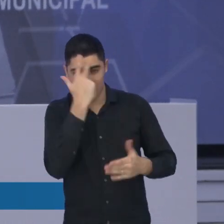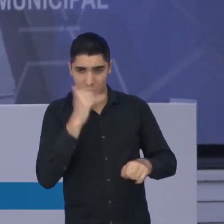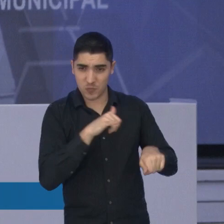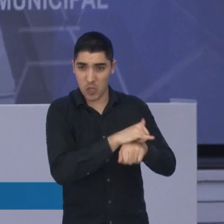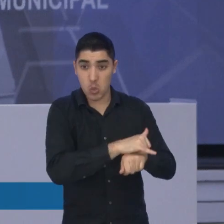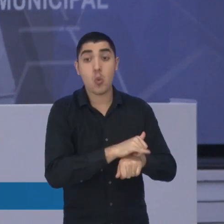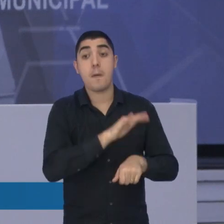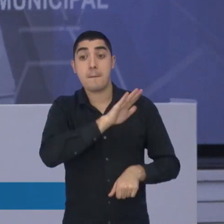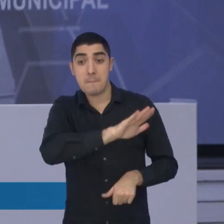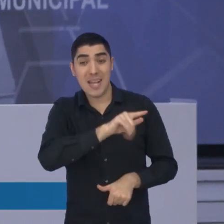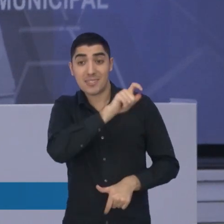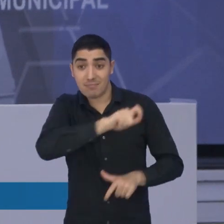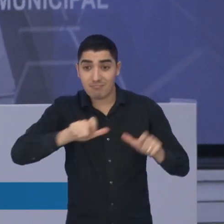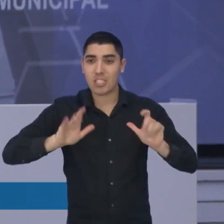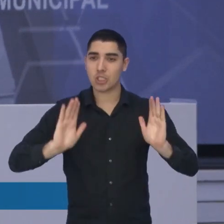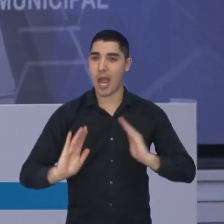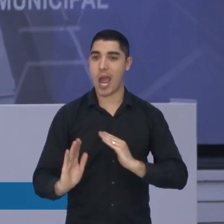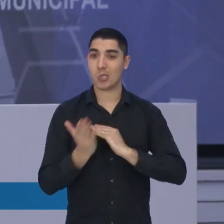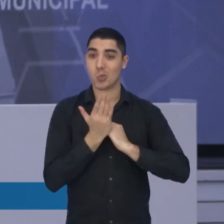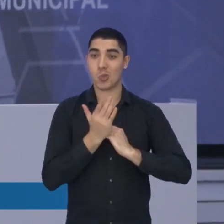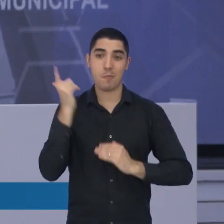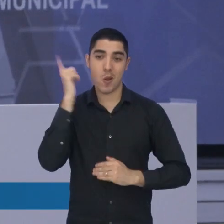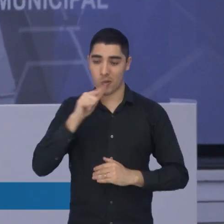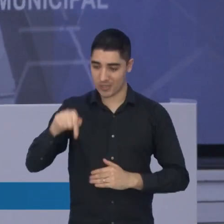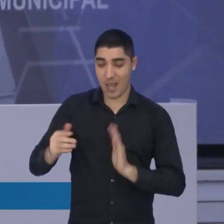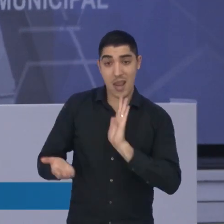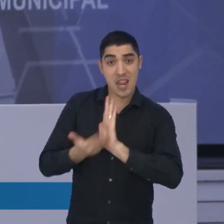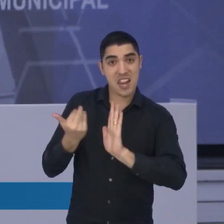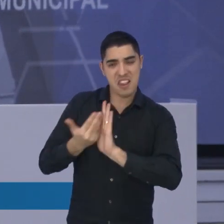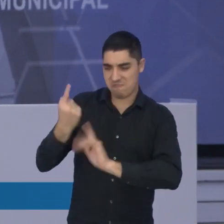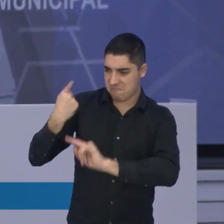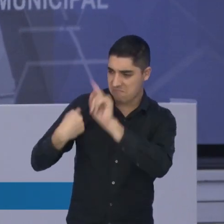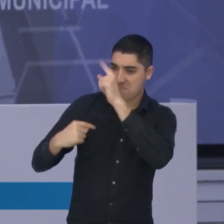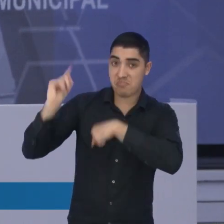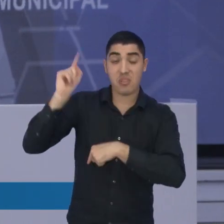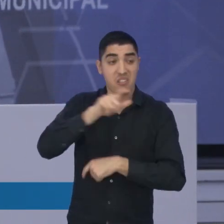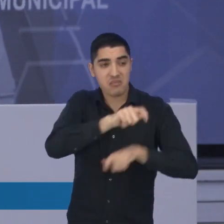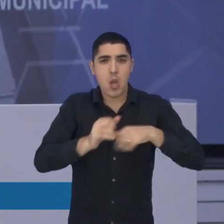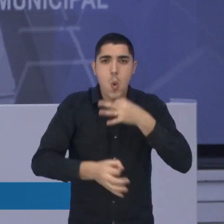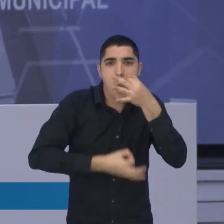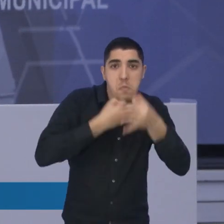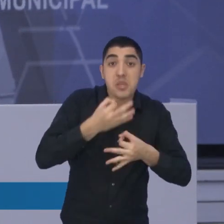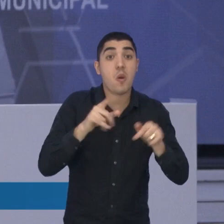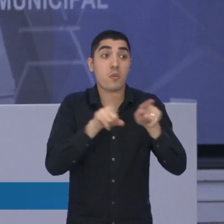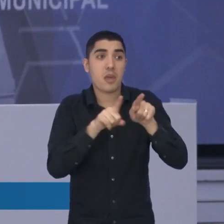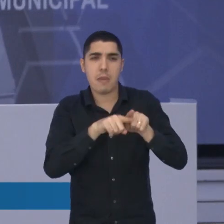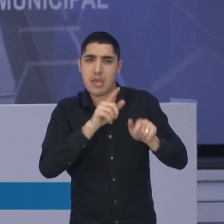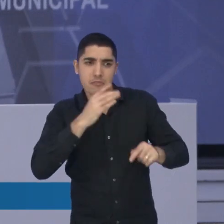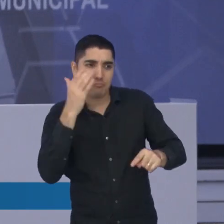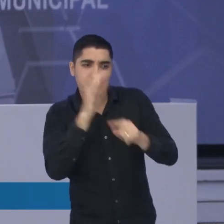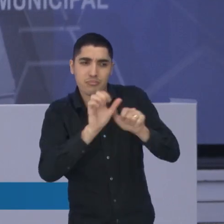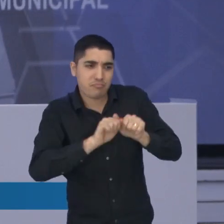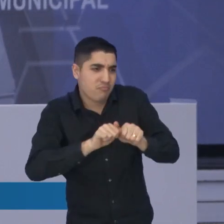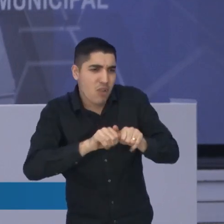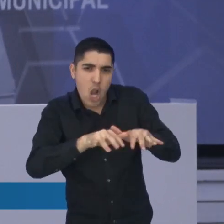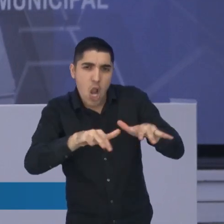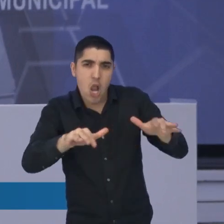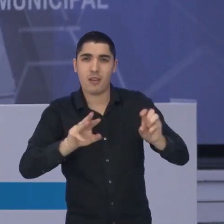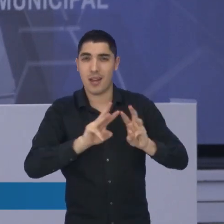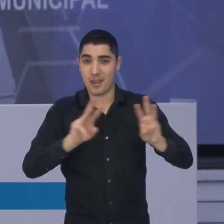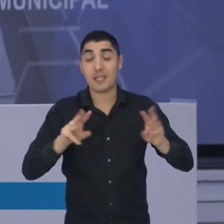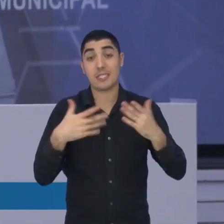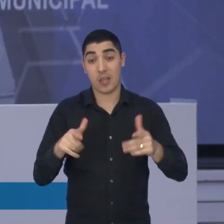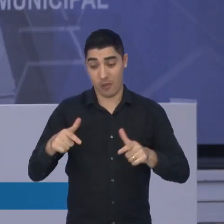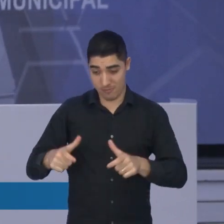alguma forma com o sucesso do livro da urna, seja comentando sobre ele ou compartilhando o link para download. Então, a medalha